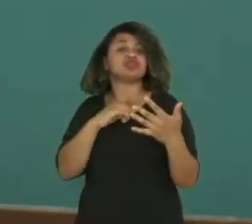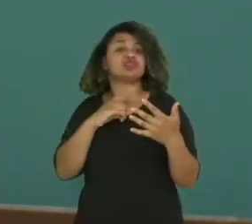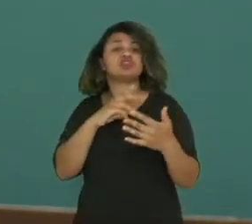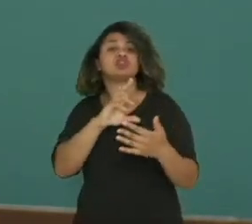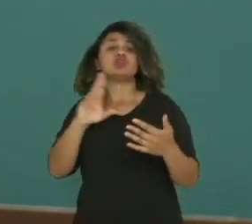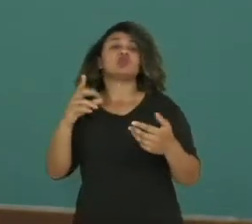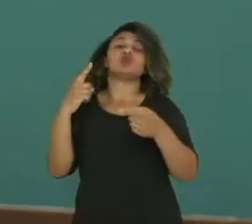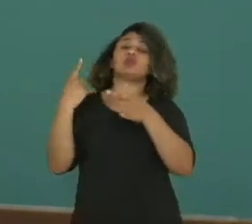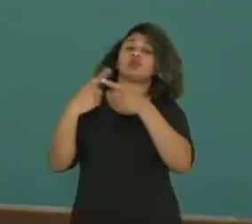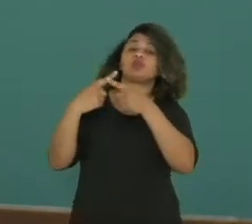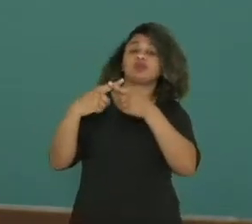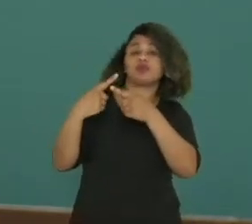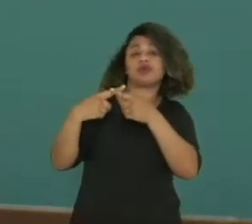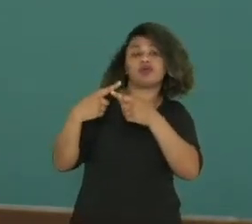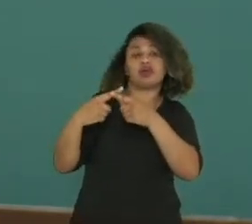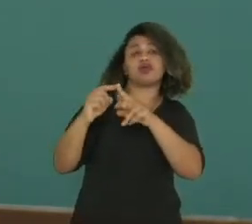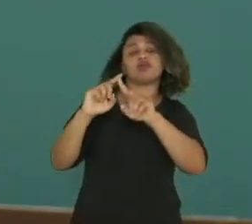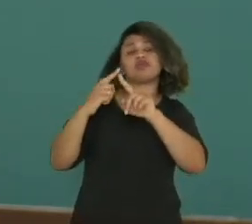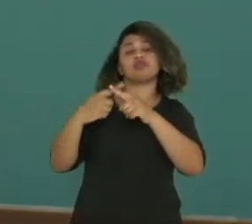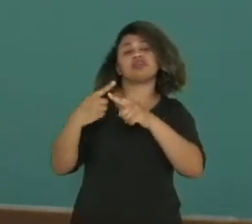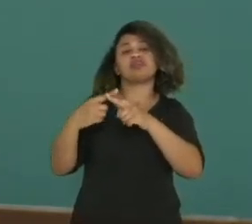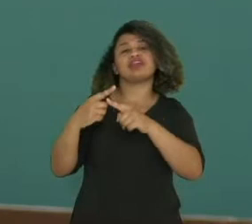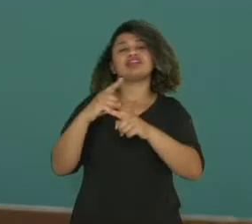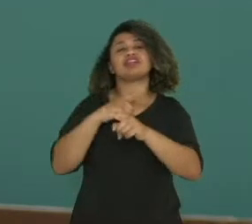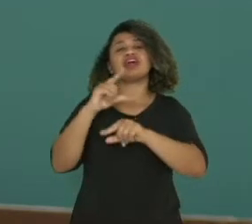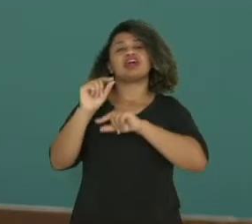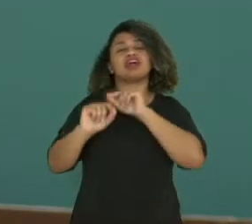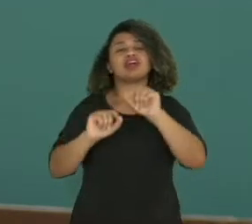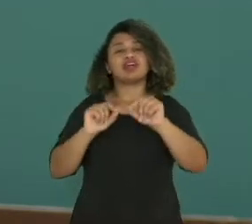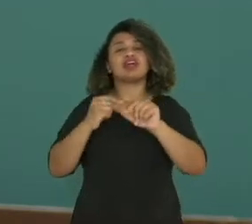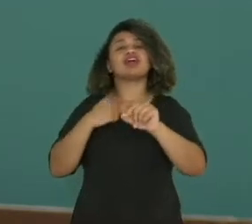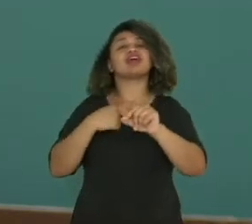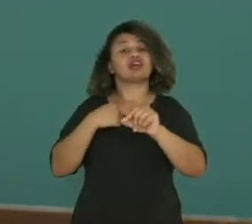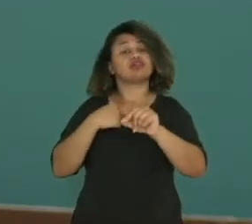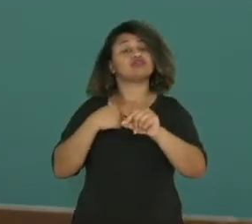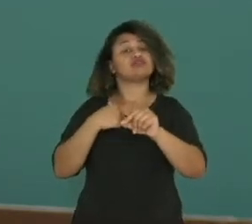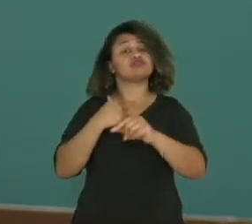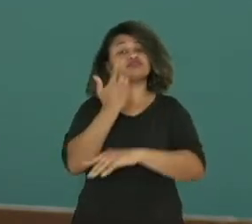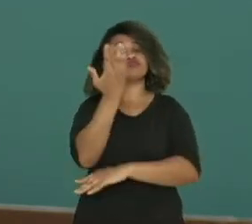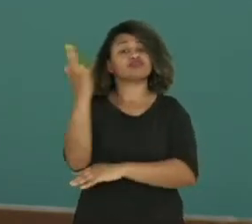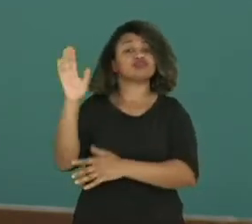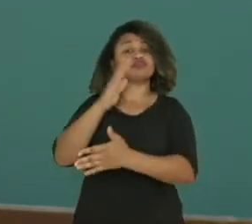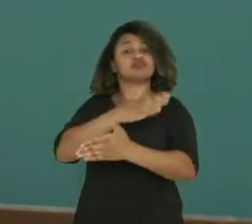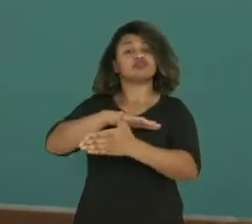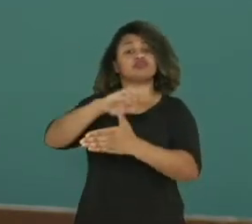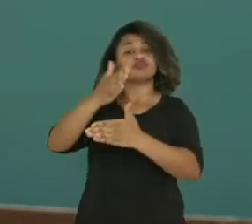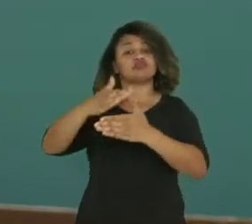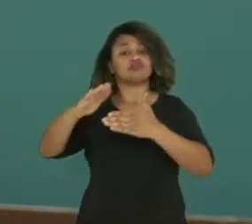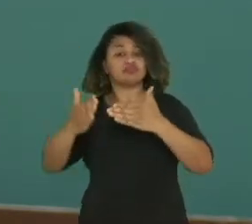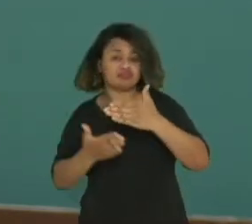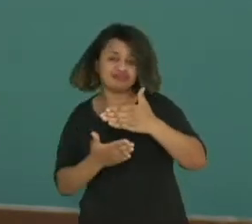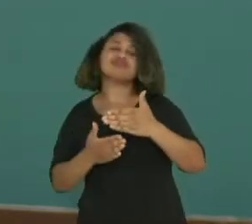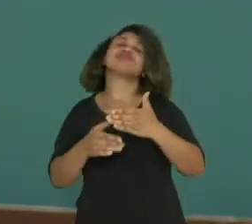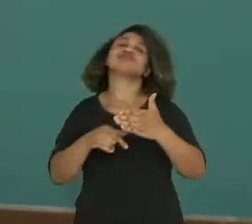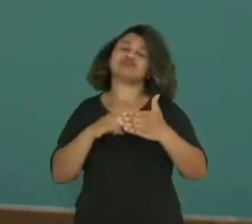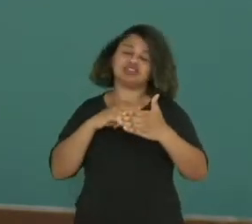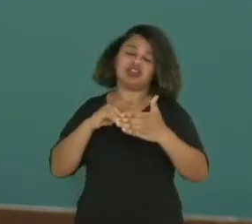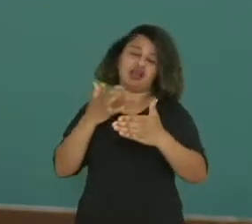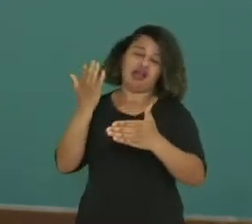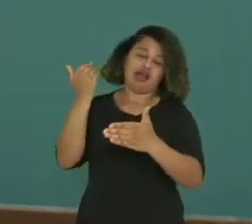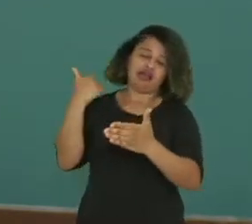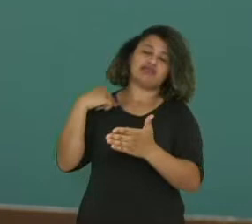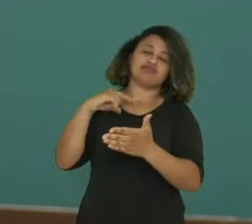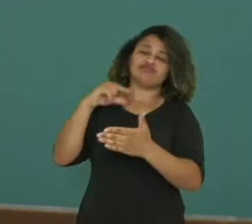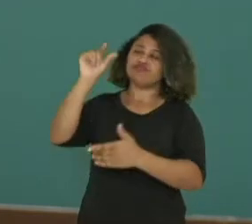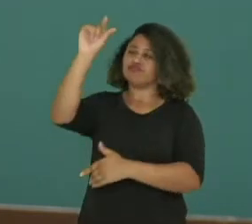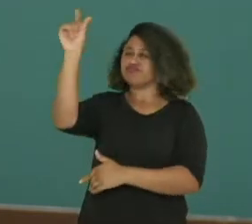nome justamente pela presença da Floresta Atlântica, que originalmente cobria toda